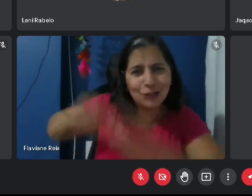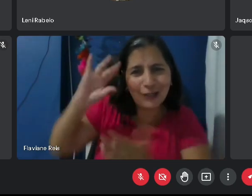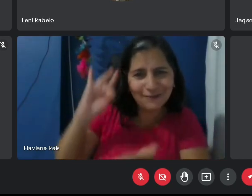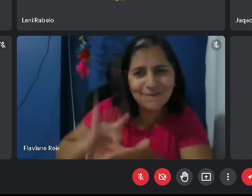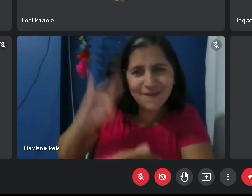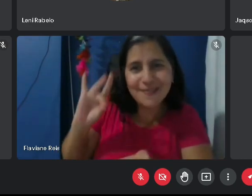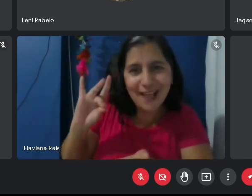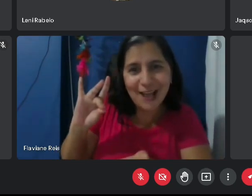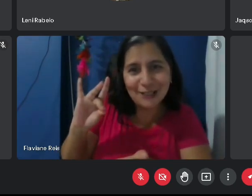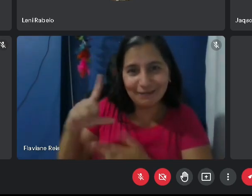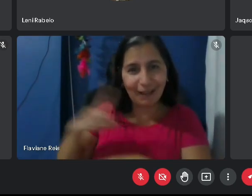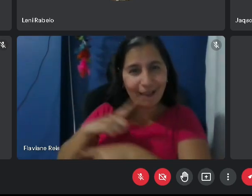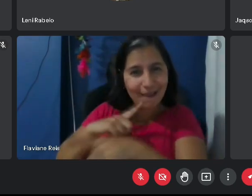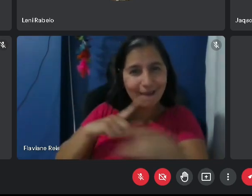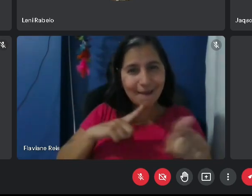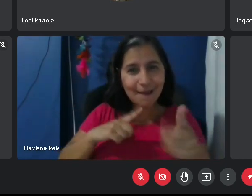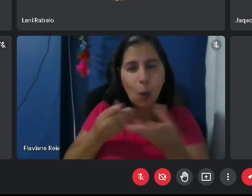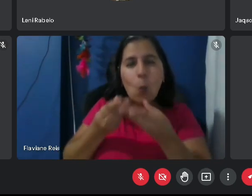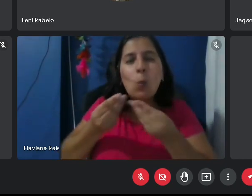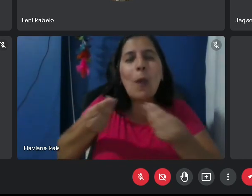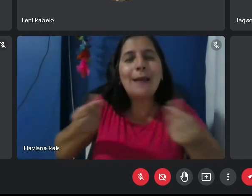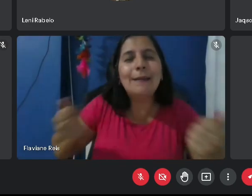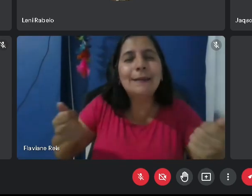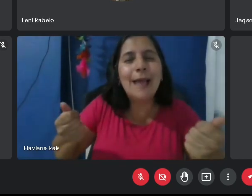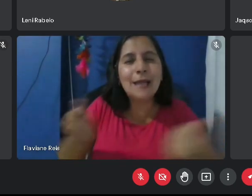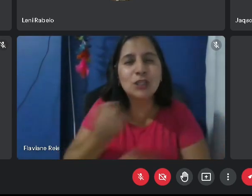Não é verdade? Essas práticas?